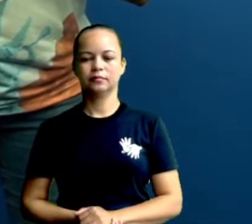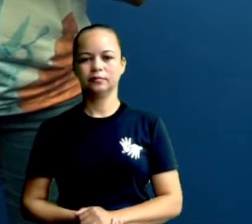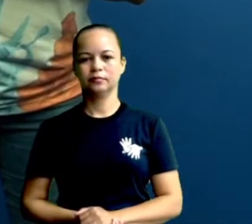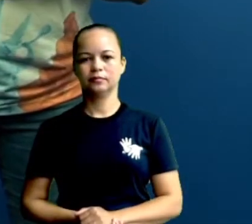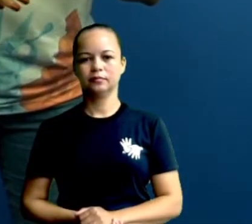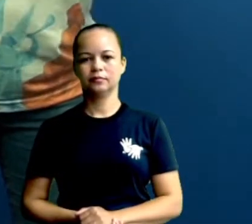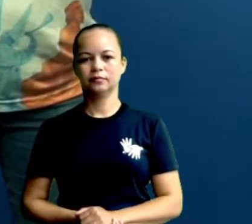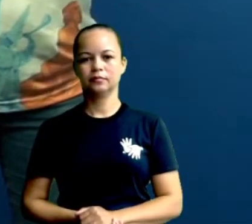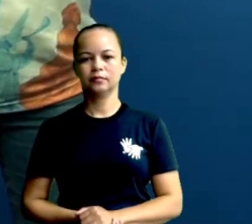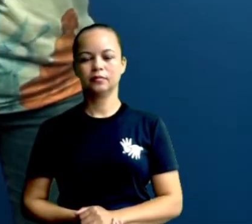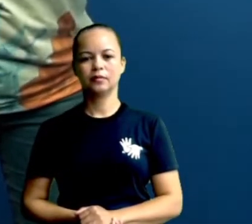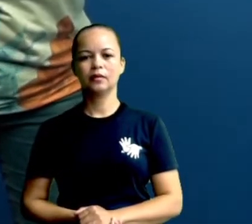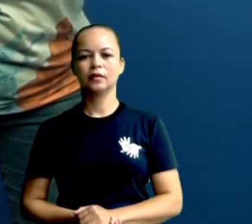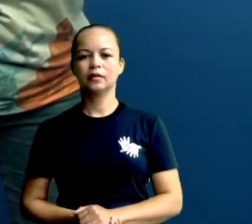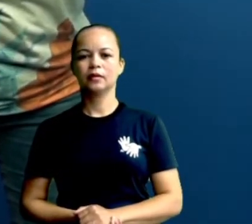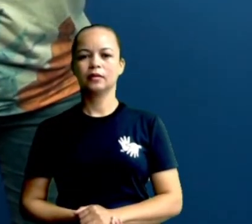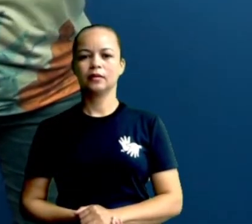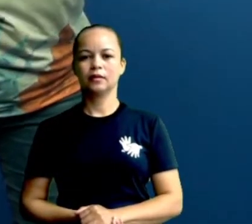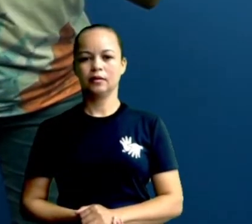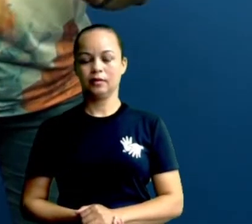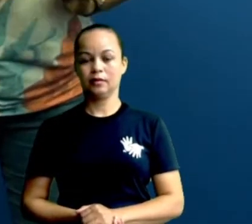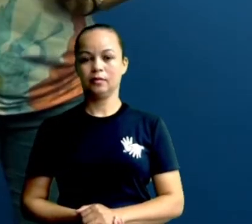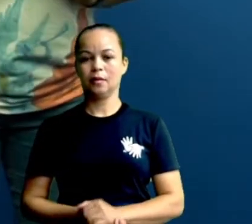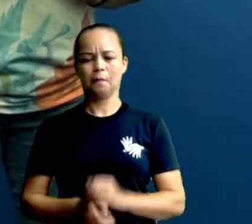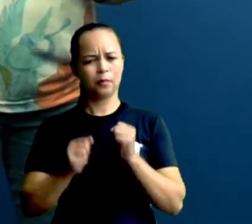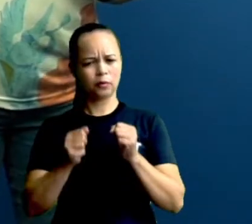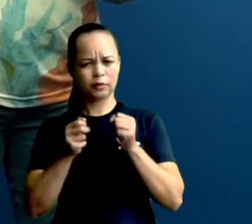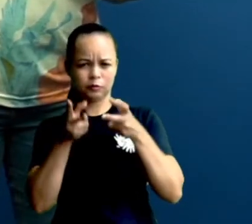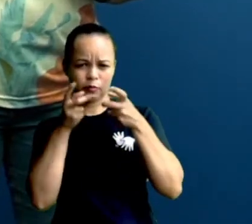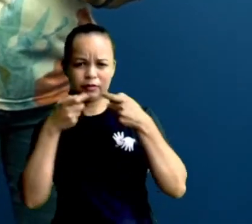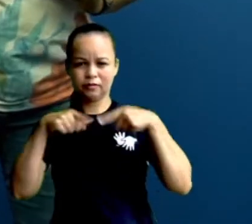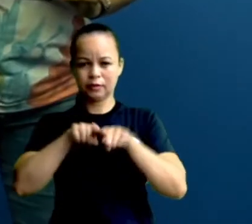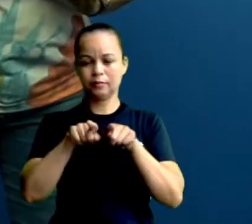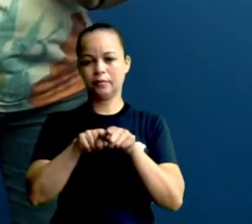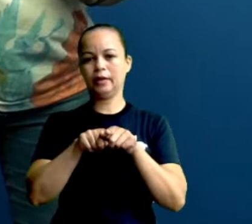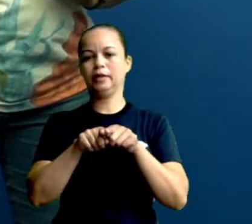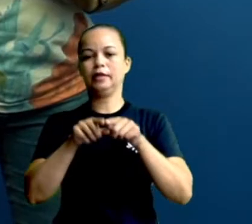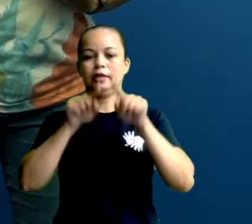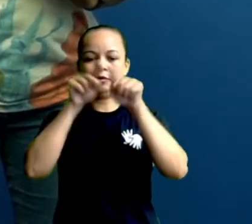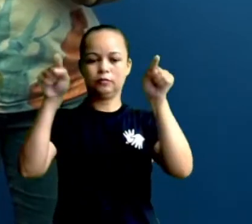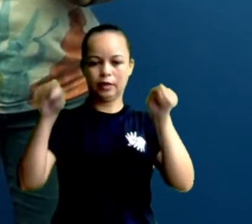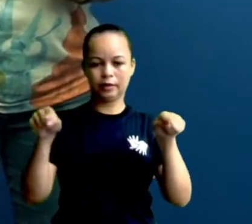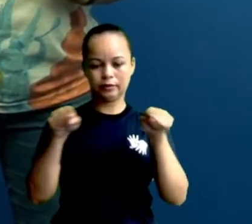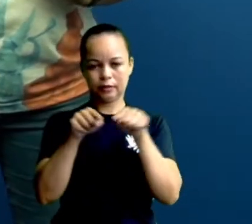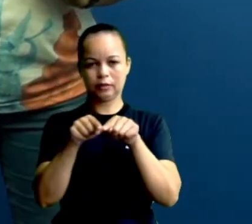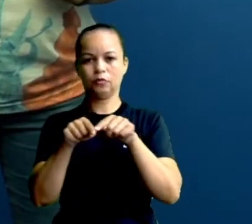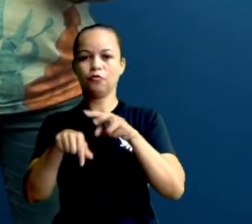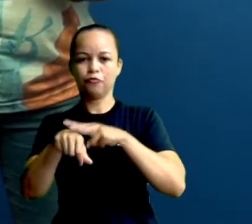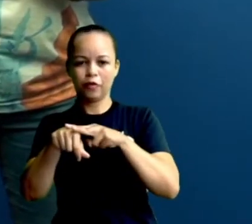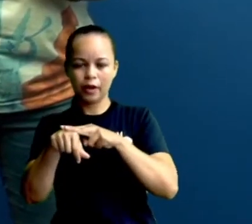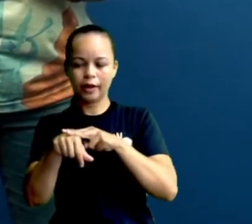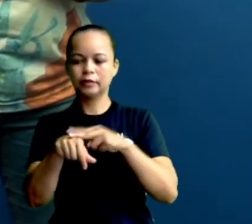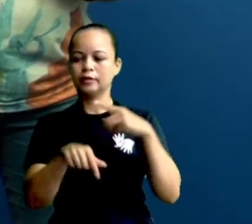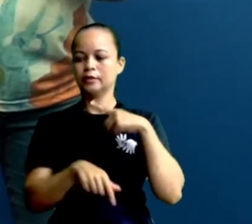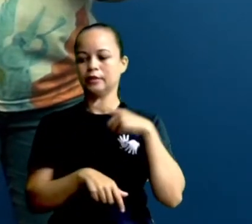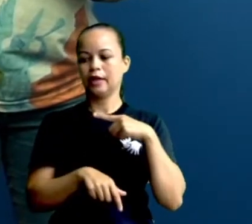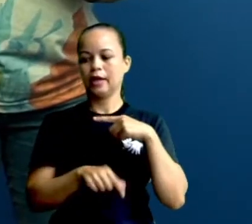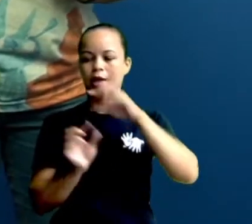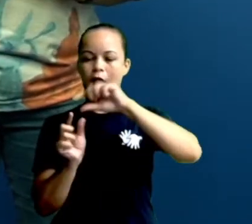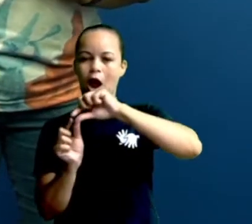Podemos observar que no retângulo verde a gente tem a altura medindo 2 e o comprimento